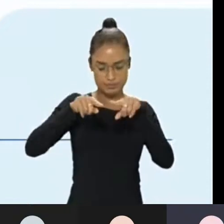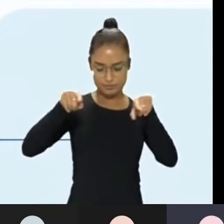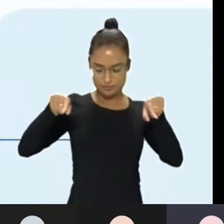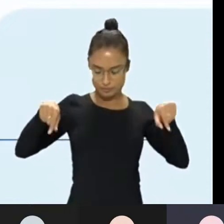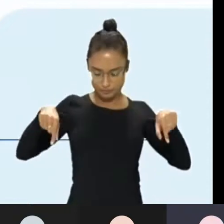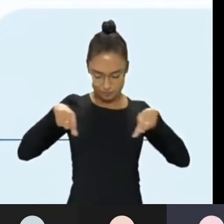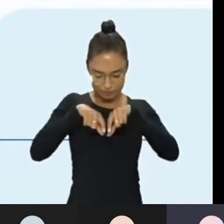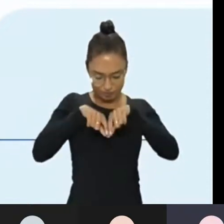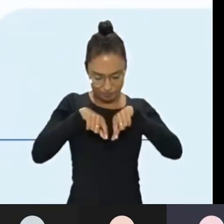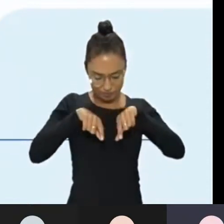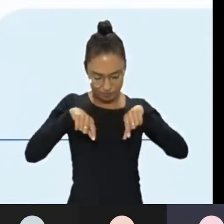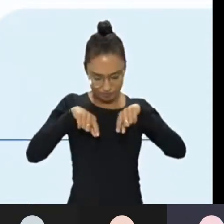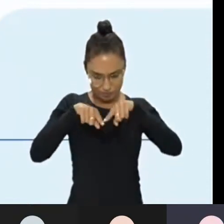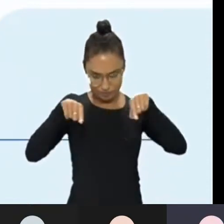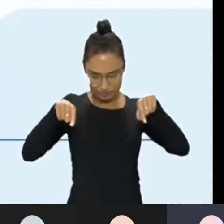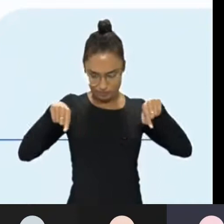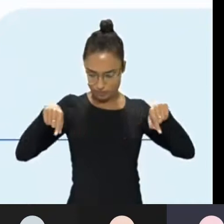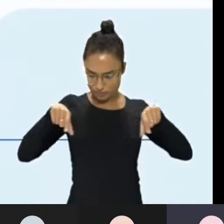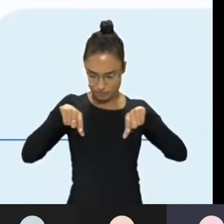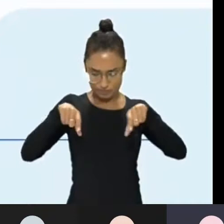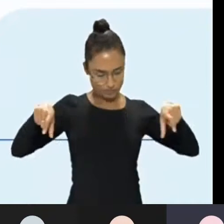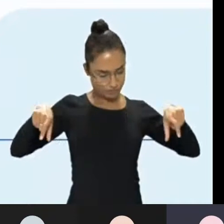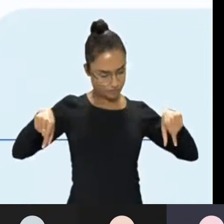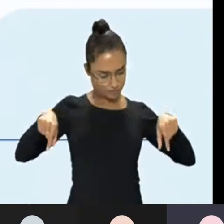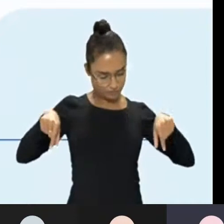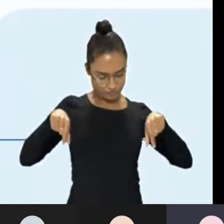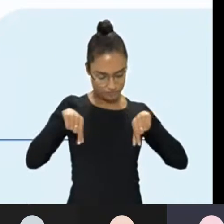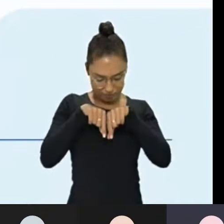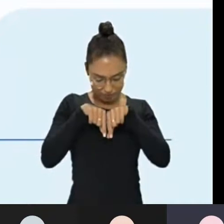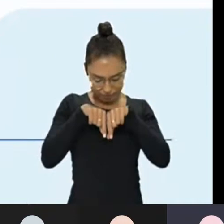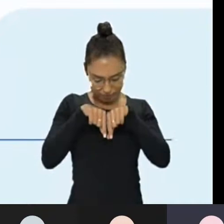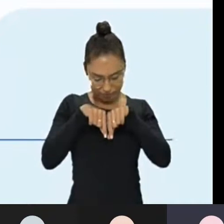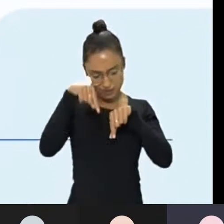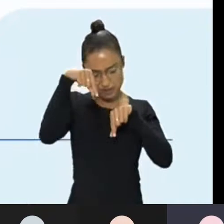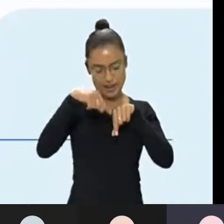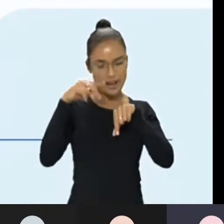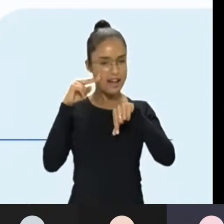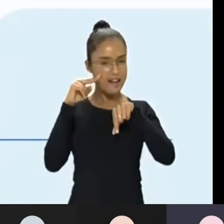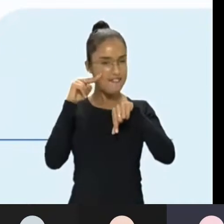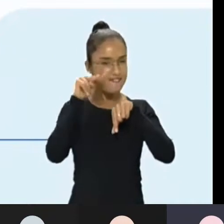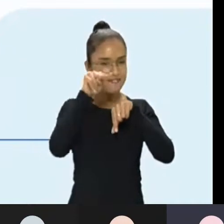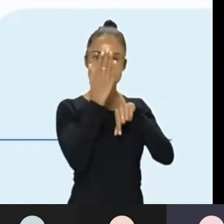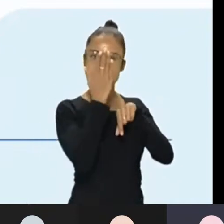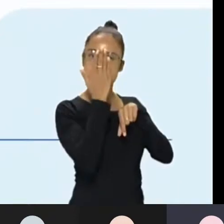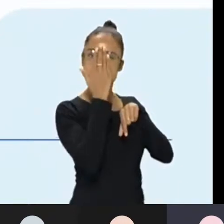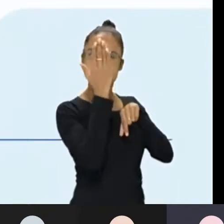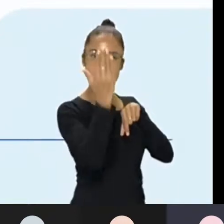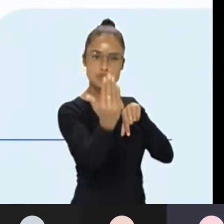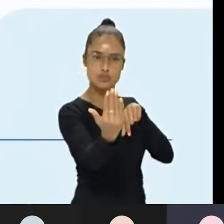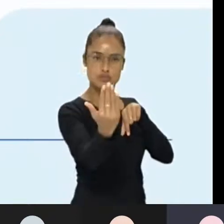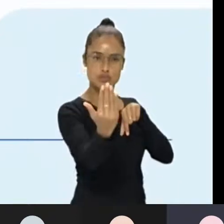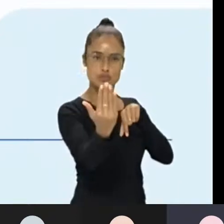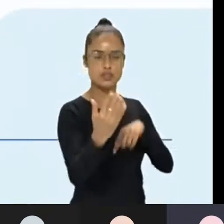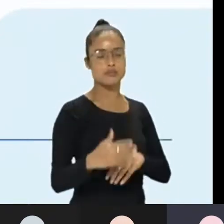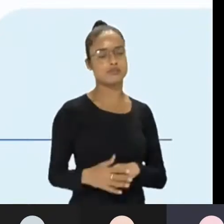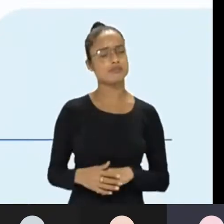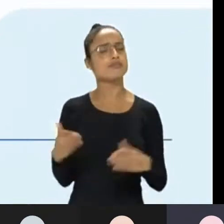frontal, tá? O restante são linhas de chamada para indicar a cotagem. Então,